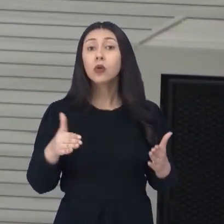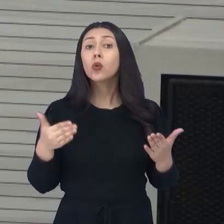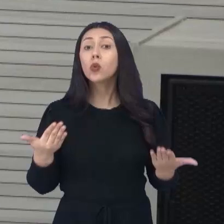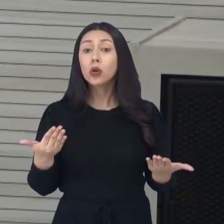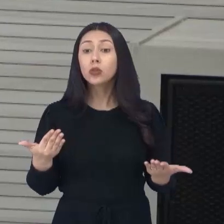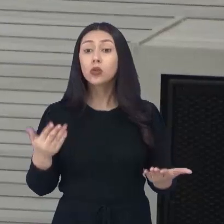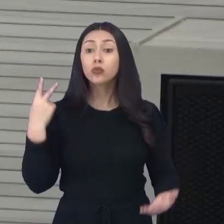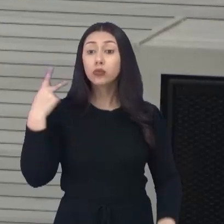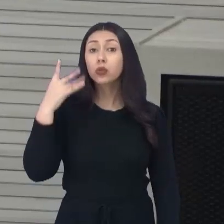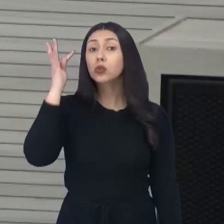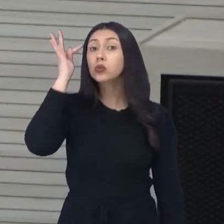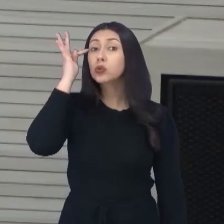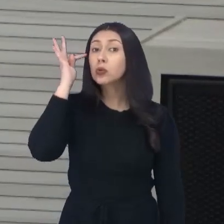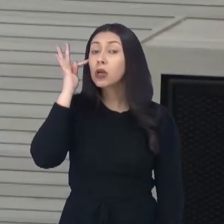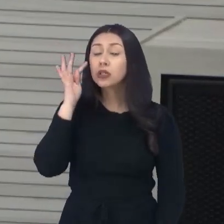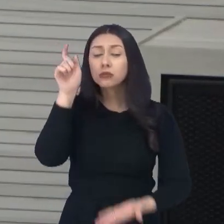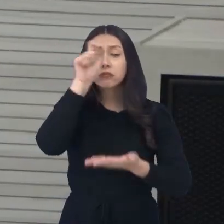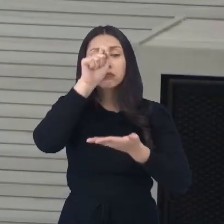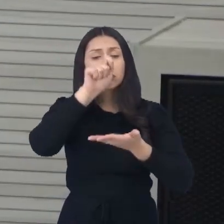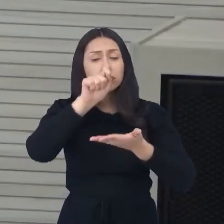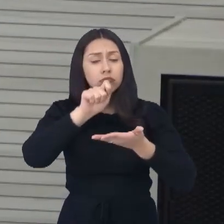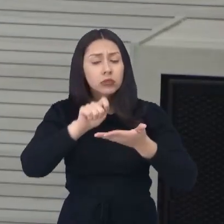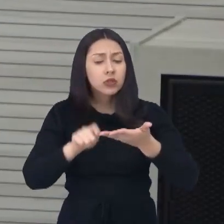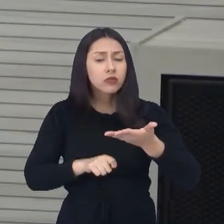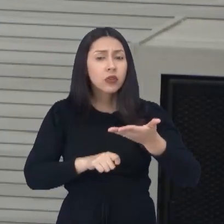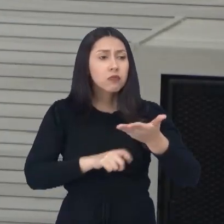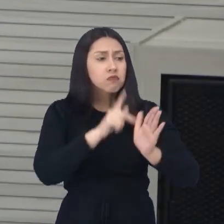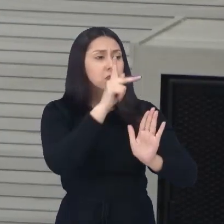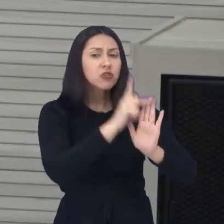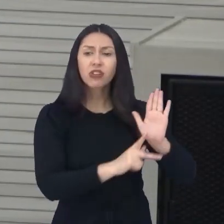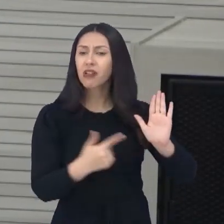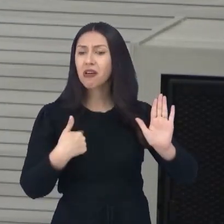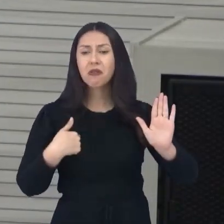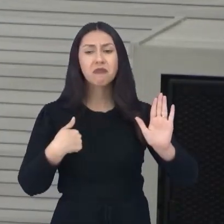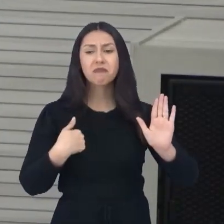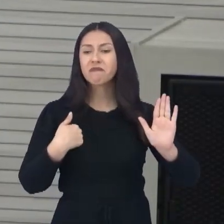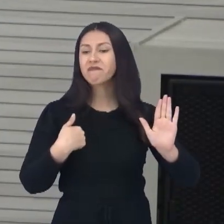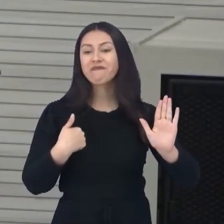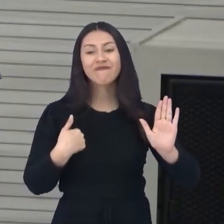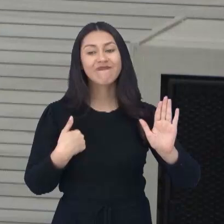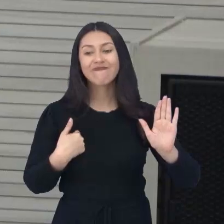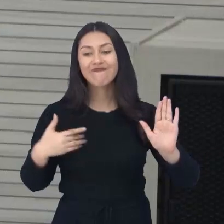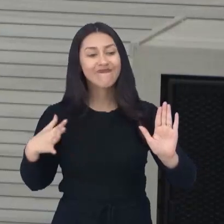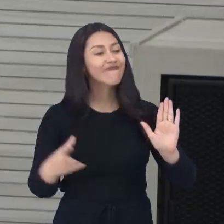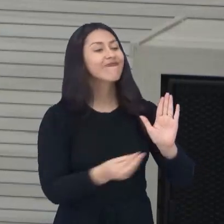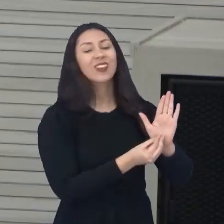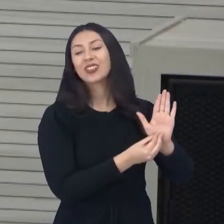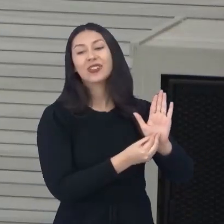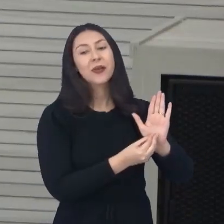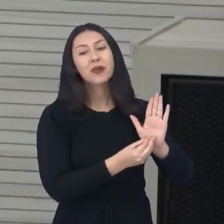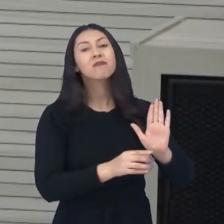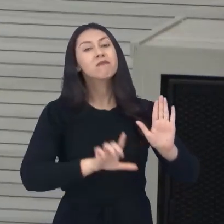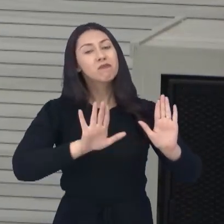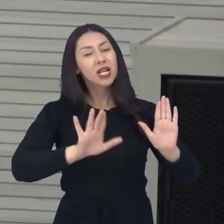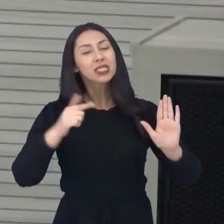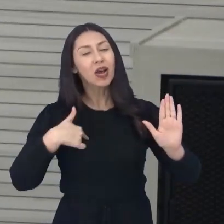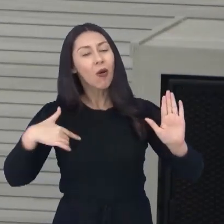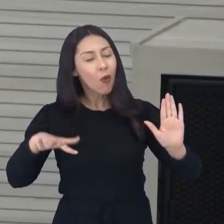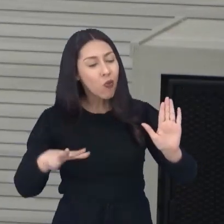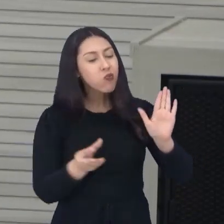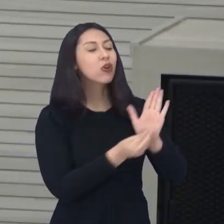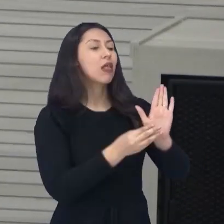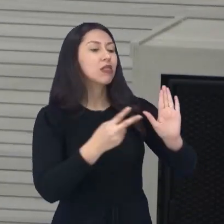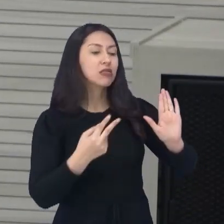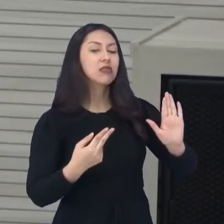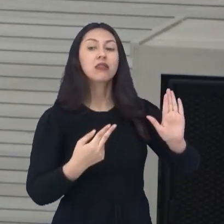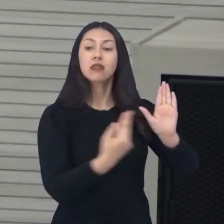Tomás escreveu esse projeto, eu já não deveria ter entrado. Mas se eu entrei nesse projeto e assinei o